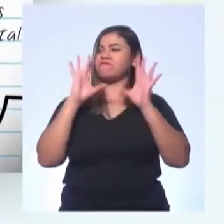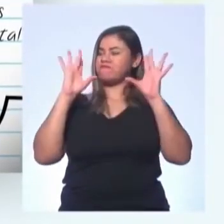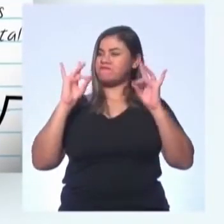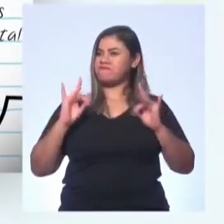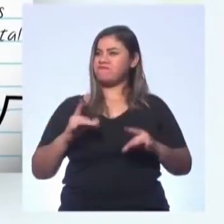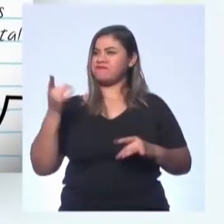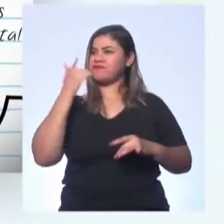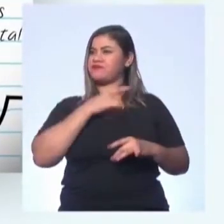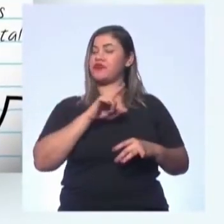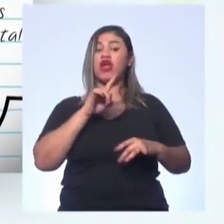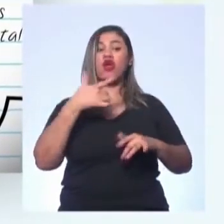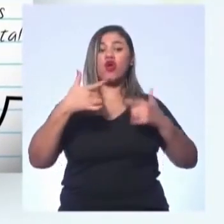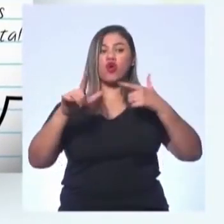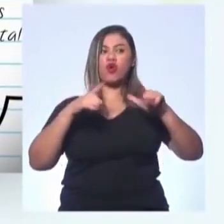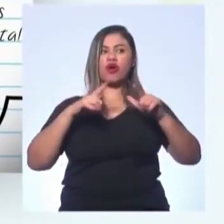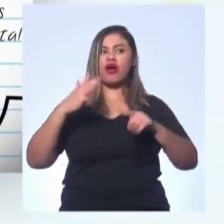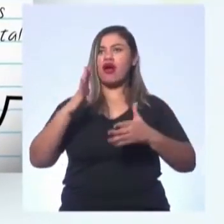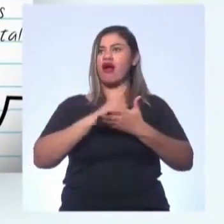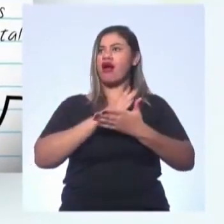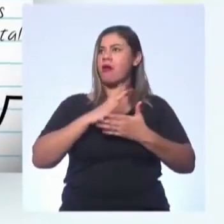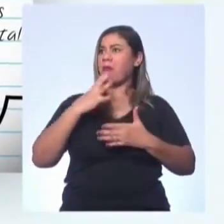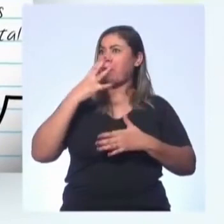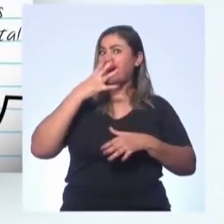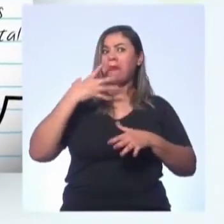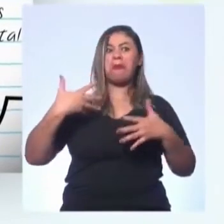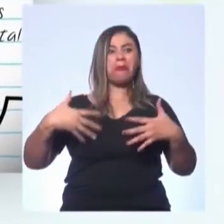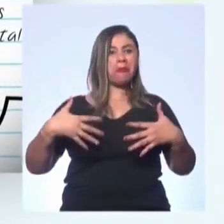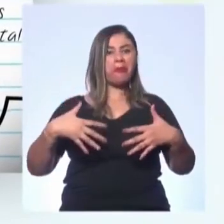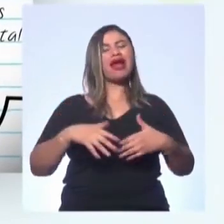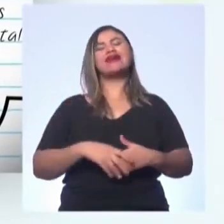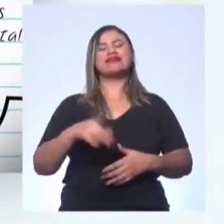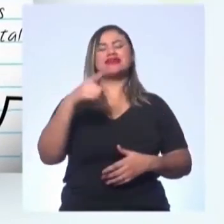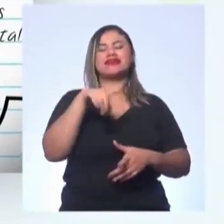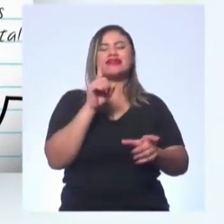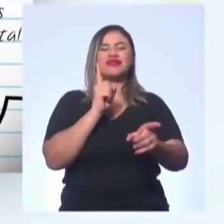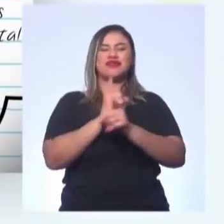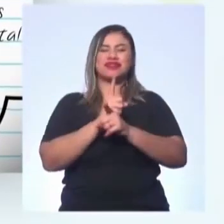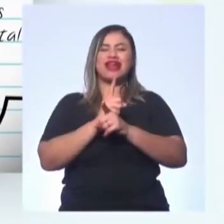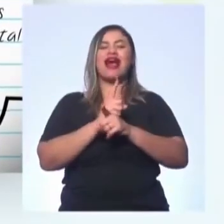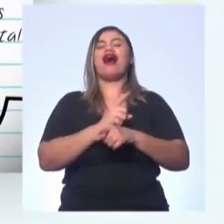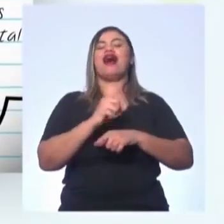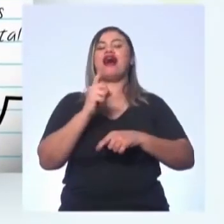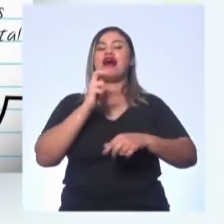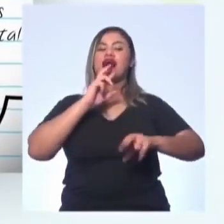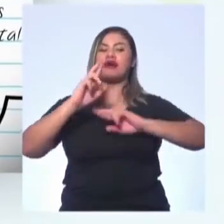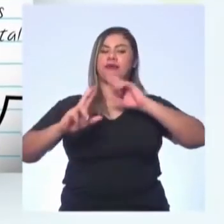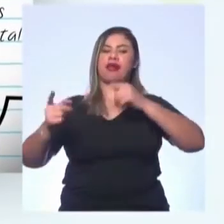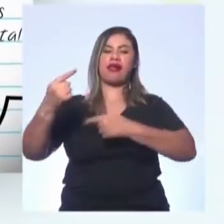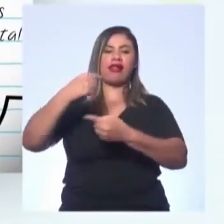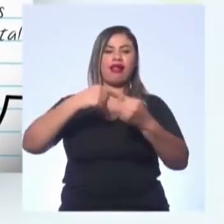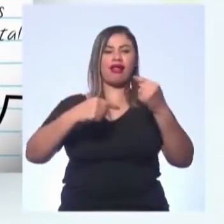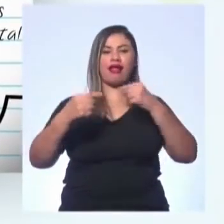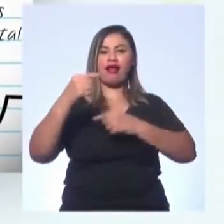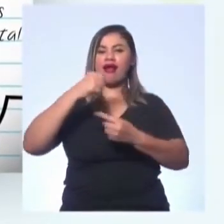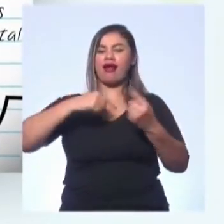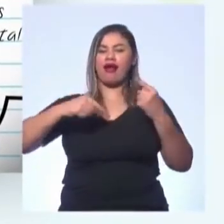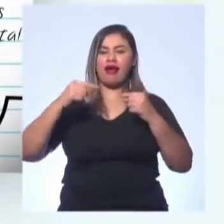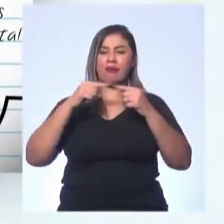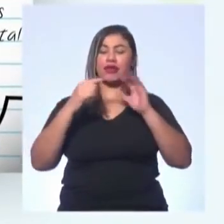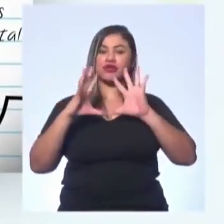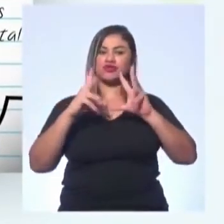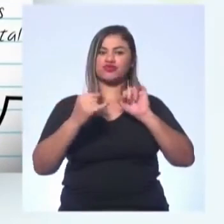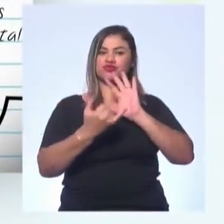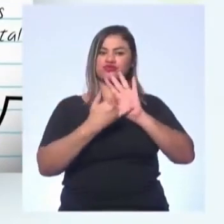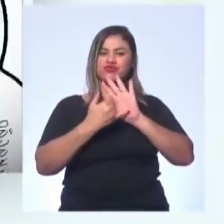e a outras até mesmo inesperadas. Não há dúvidas de que é possível encontrar nexos de relacionamento associando quase todos os